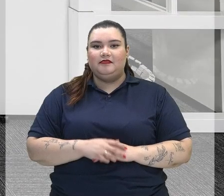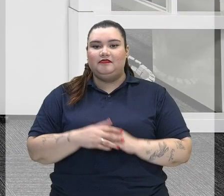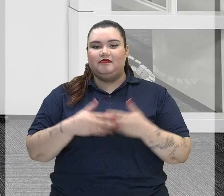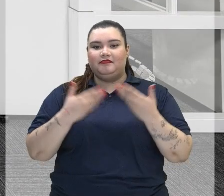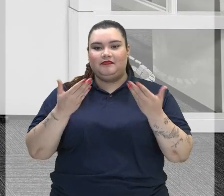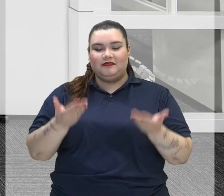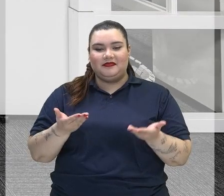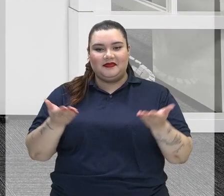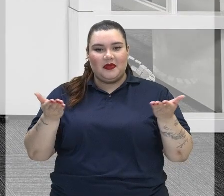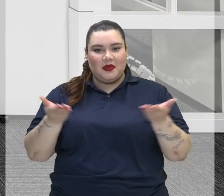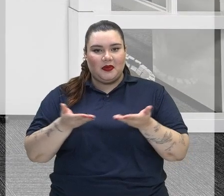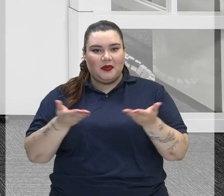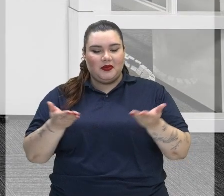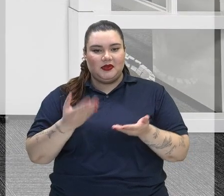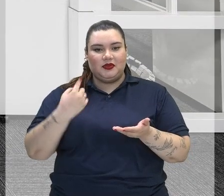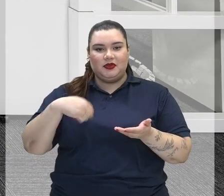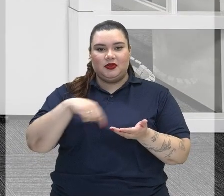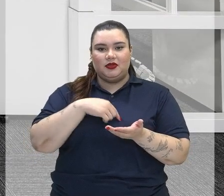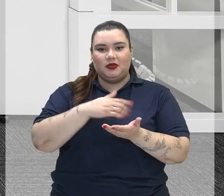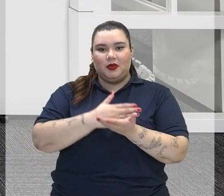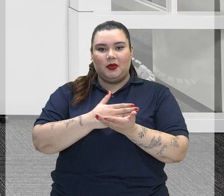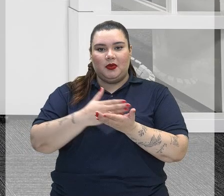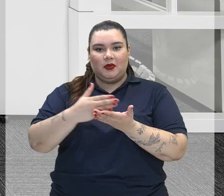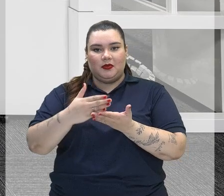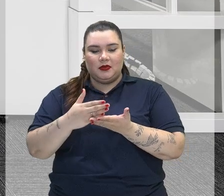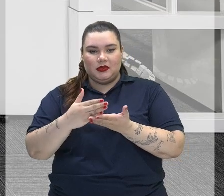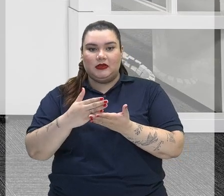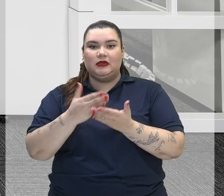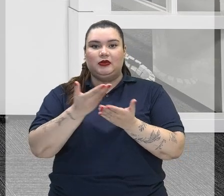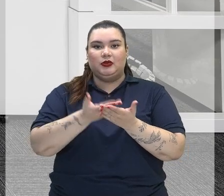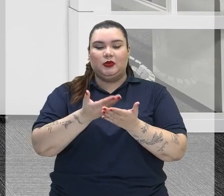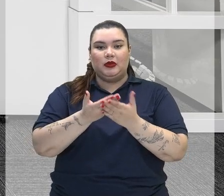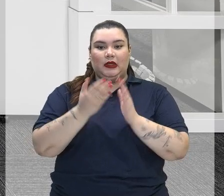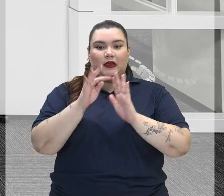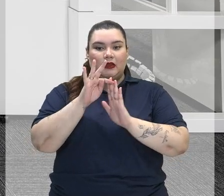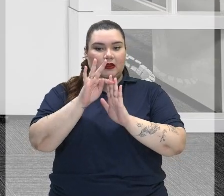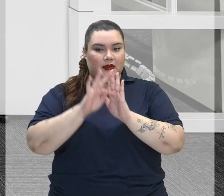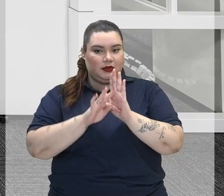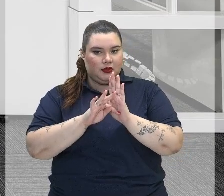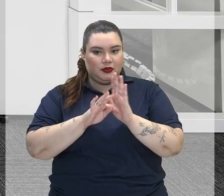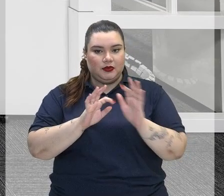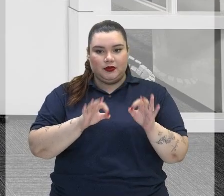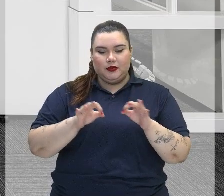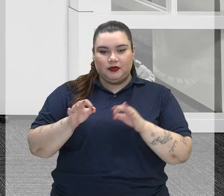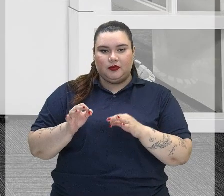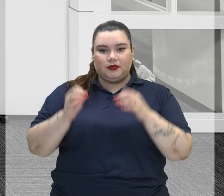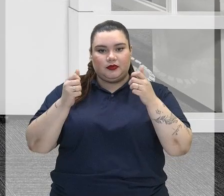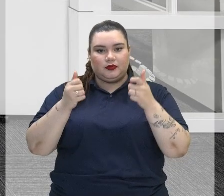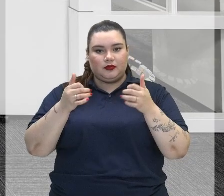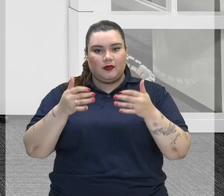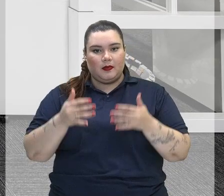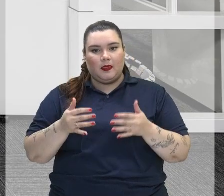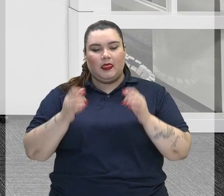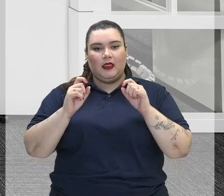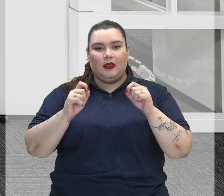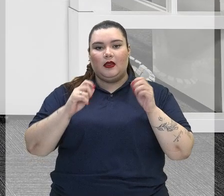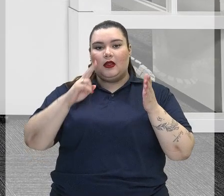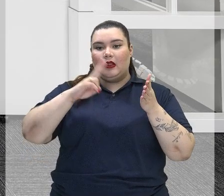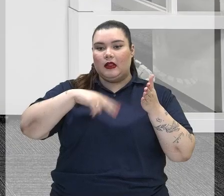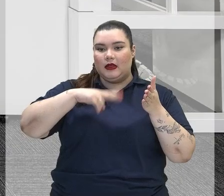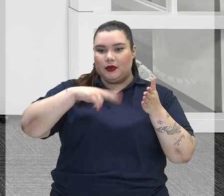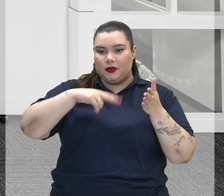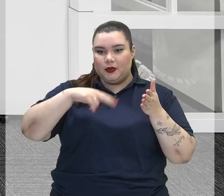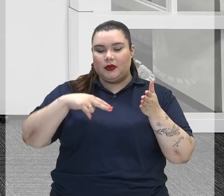Então, estamos aqui para falarmos de texto, né? Então, a gente vai falar sobre a leitura.